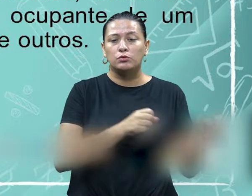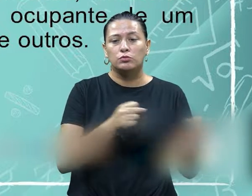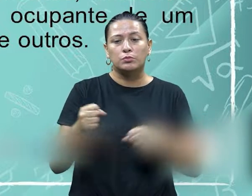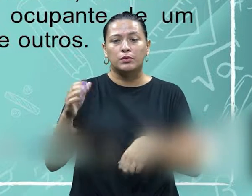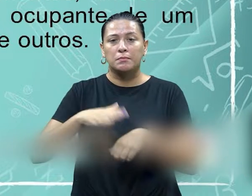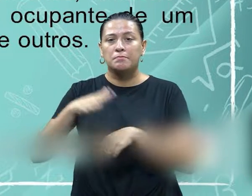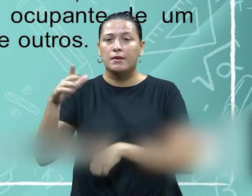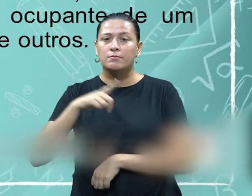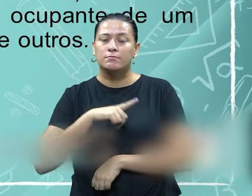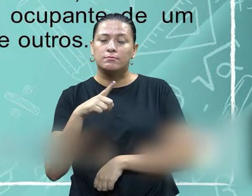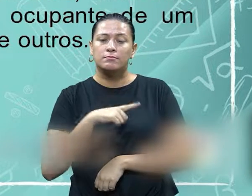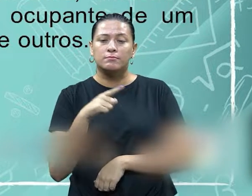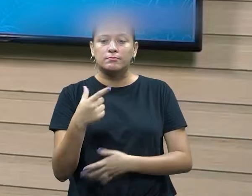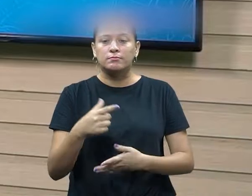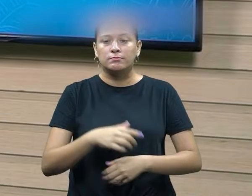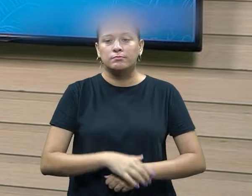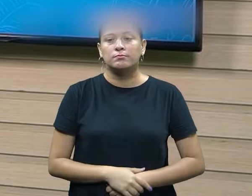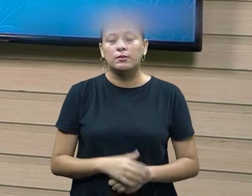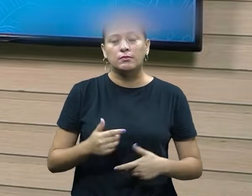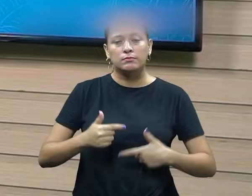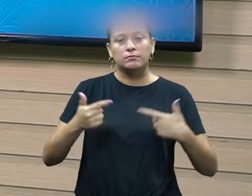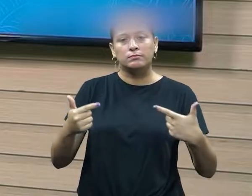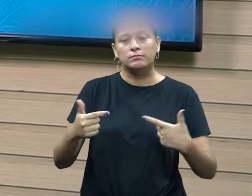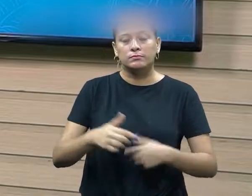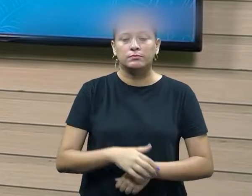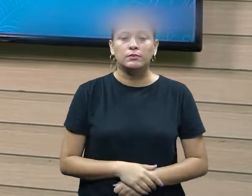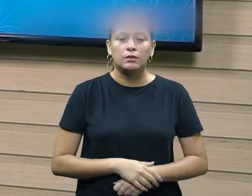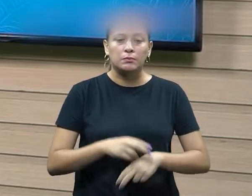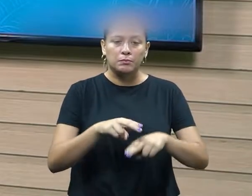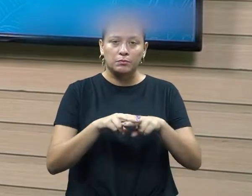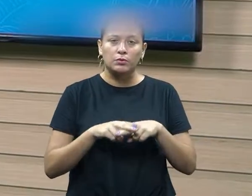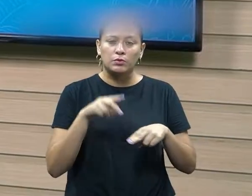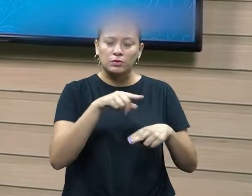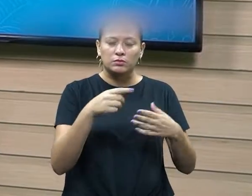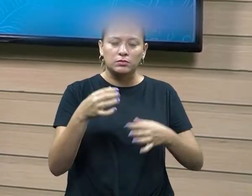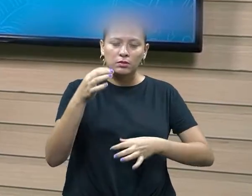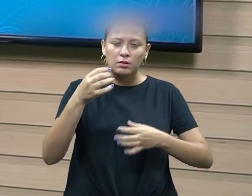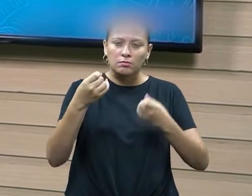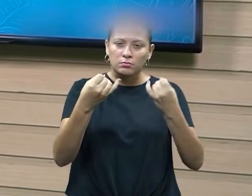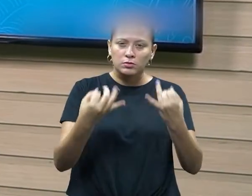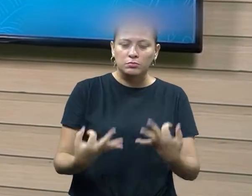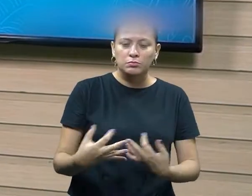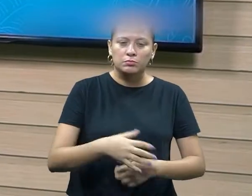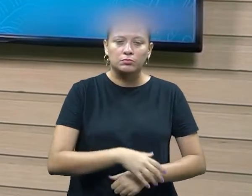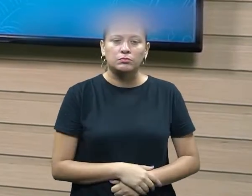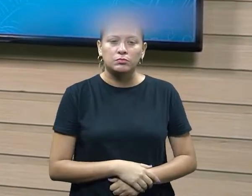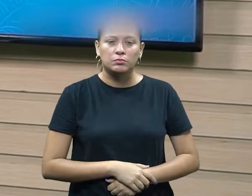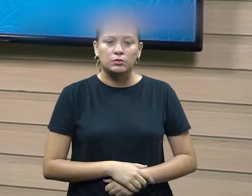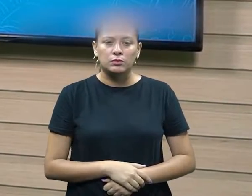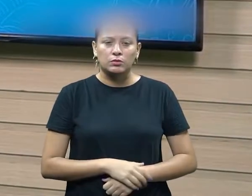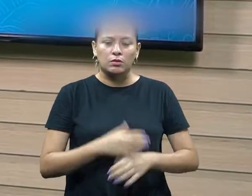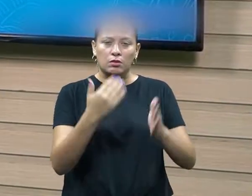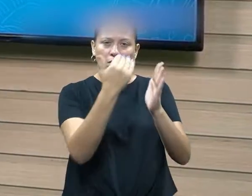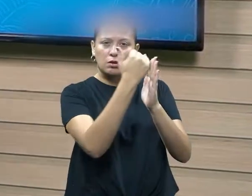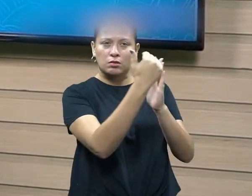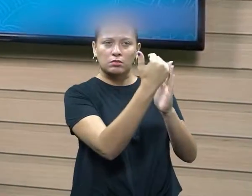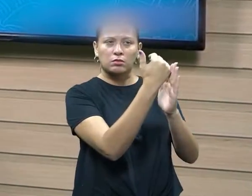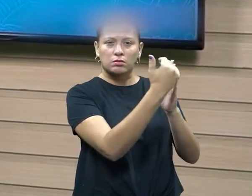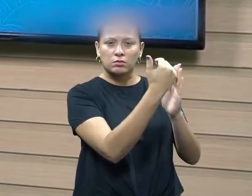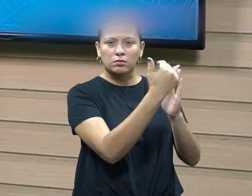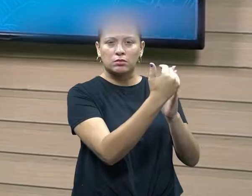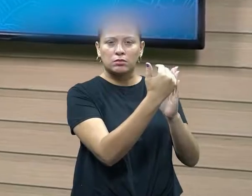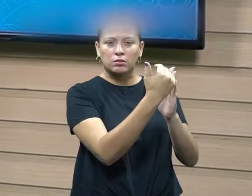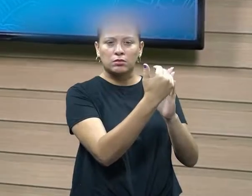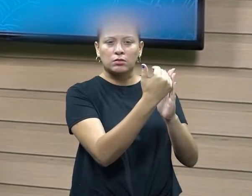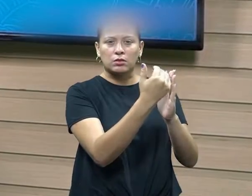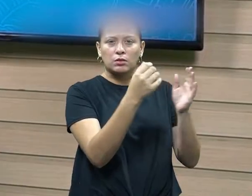os demais. Por isso que ele colocou lá na questão do executivo, né? Que vamos dizer que aqui na hierarquia, né, a pessoa central,